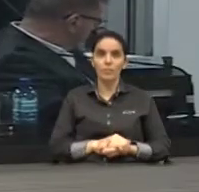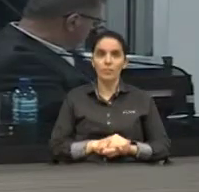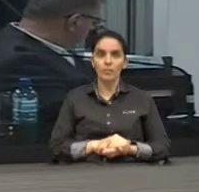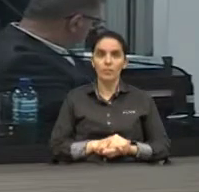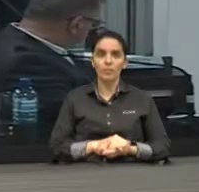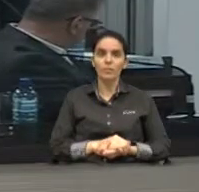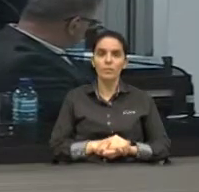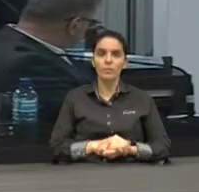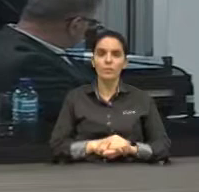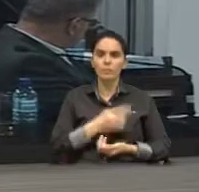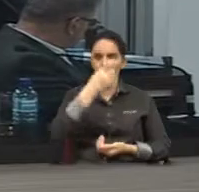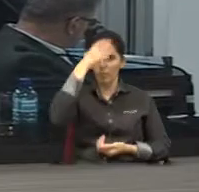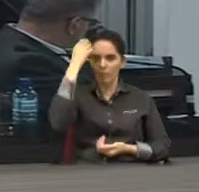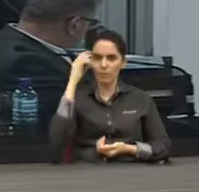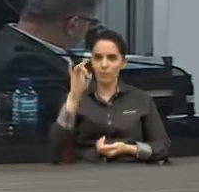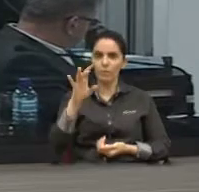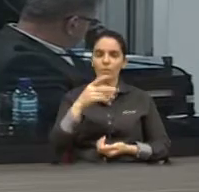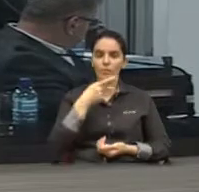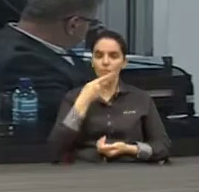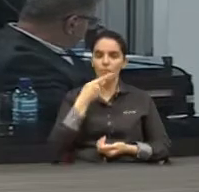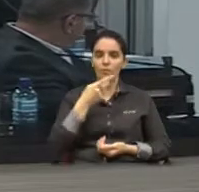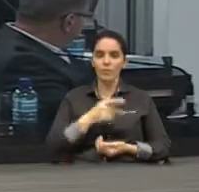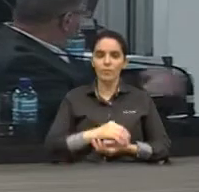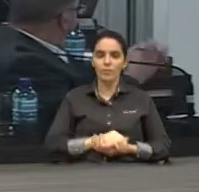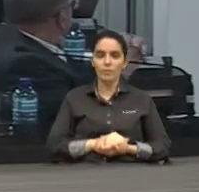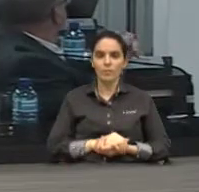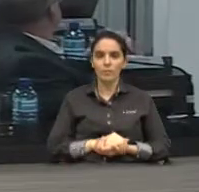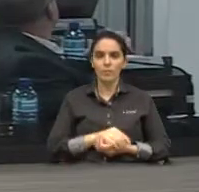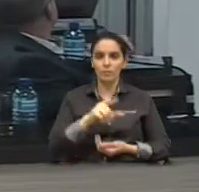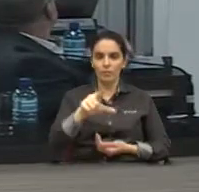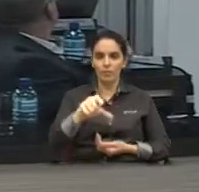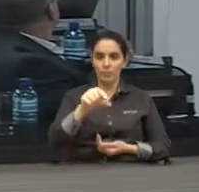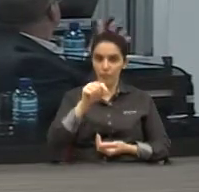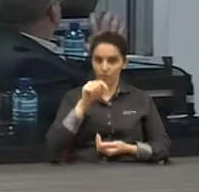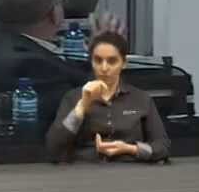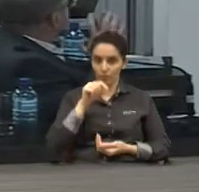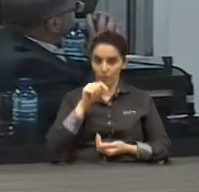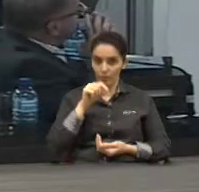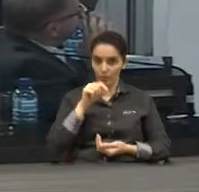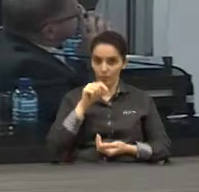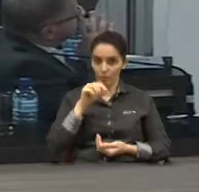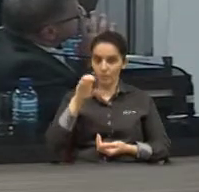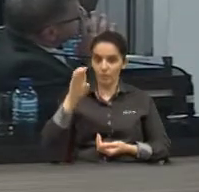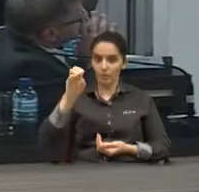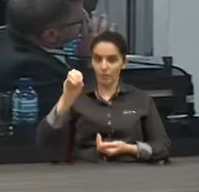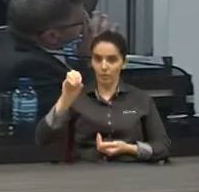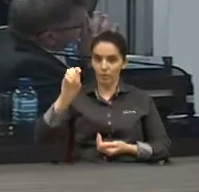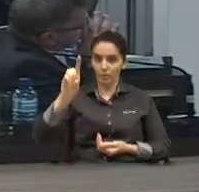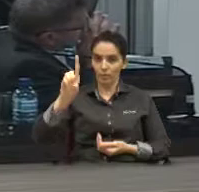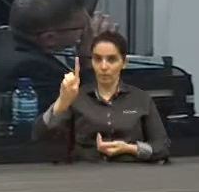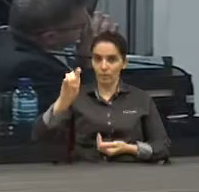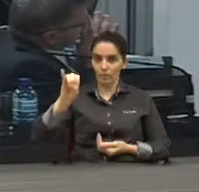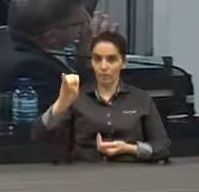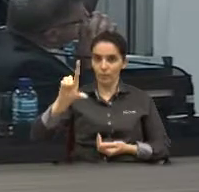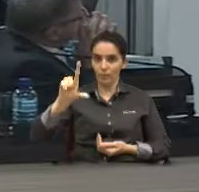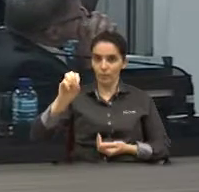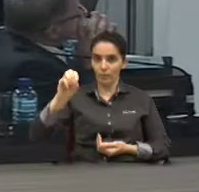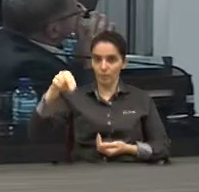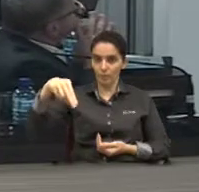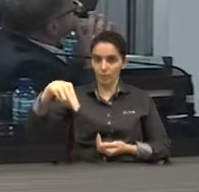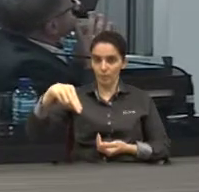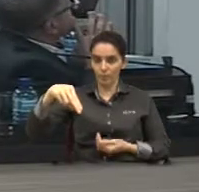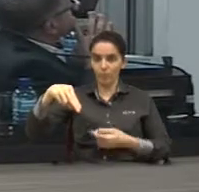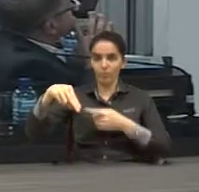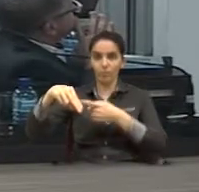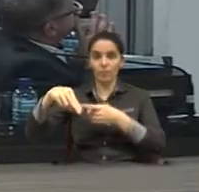Wagner falando do Modesto. A escolha do seu pai, Jones, é porque foi o primeiro